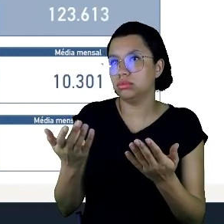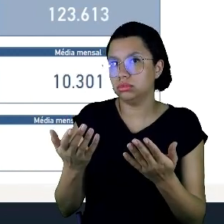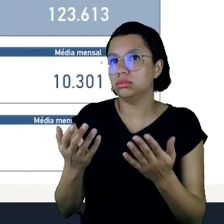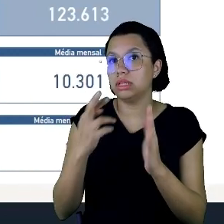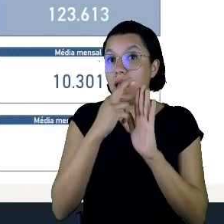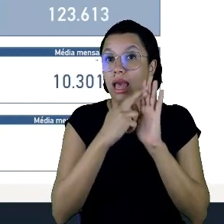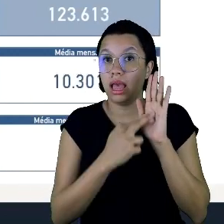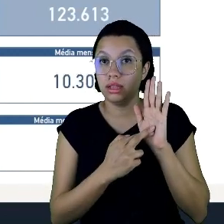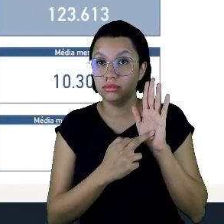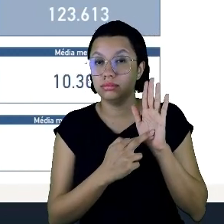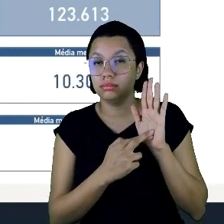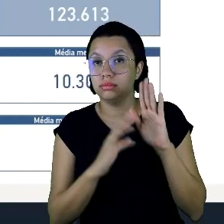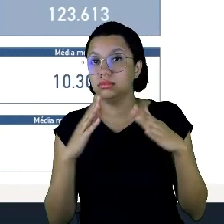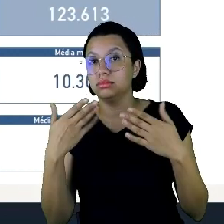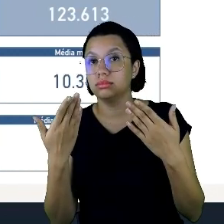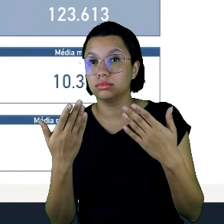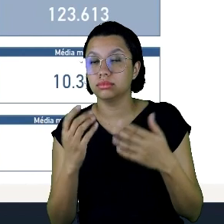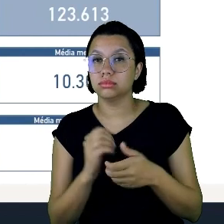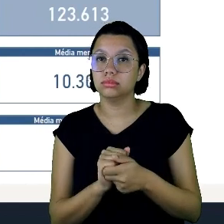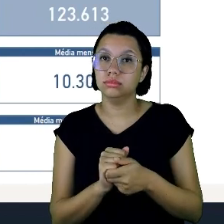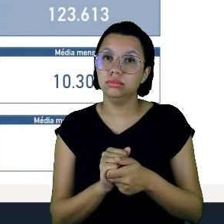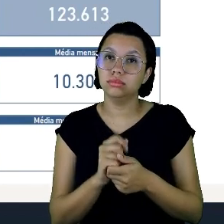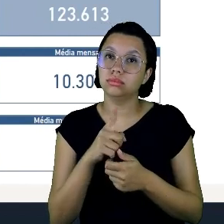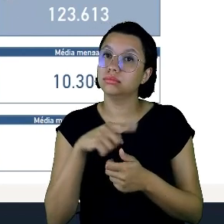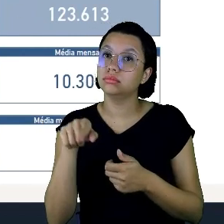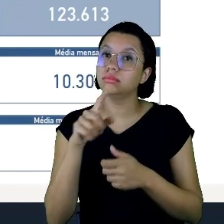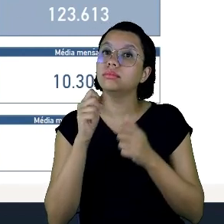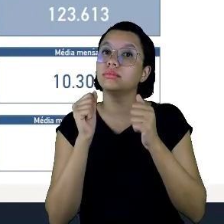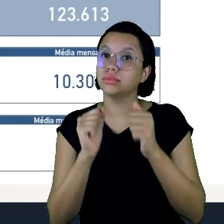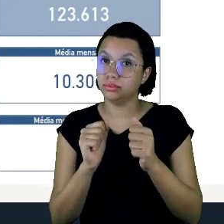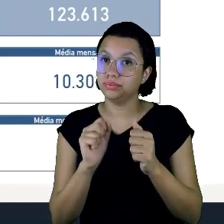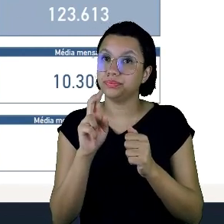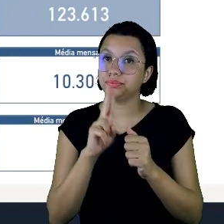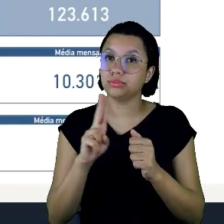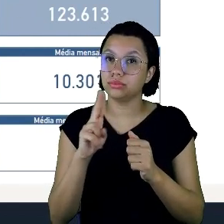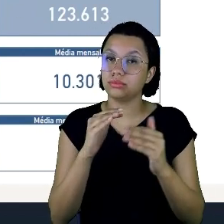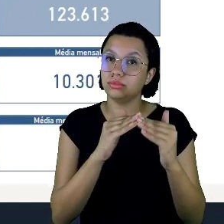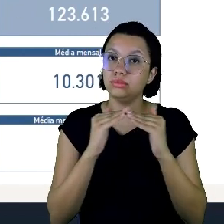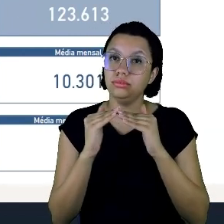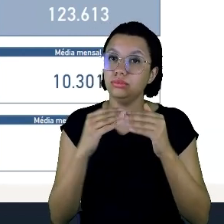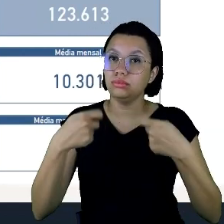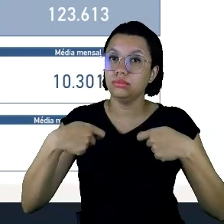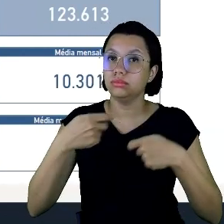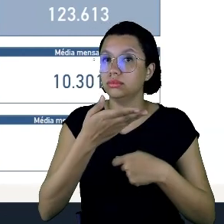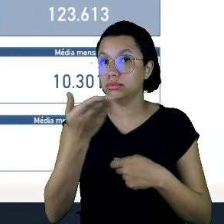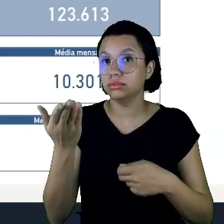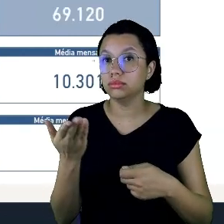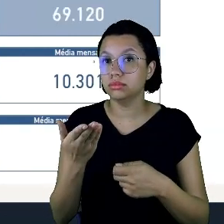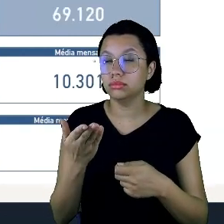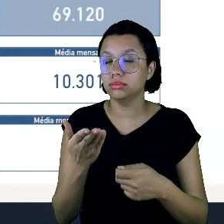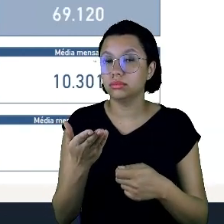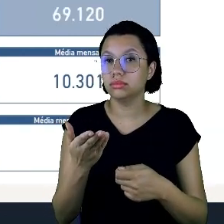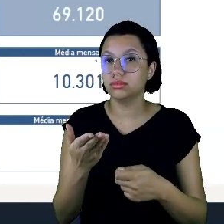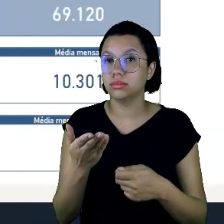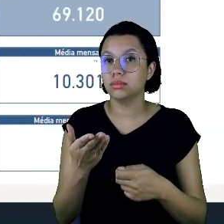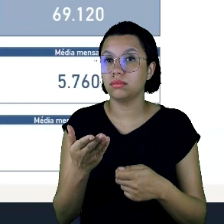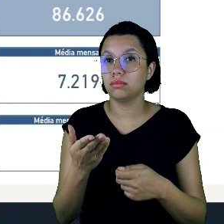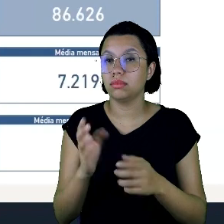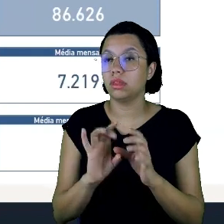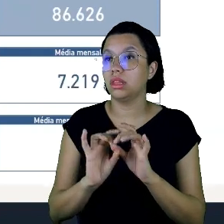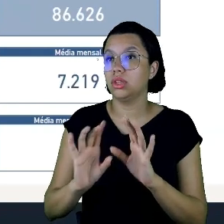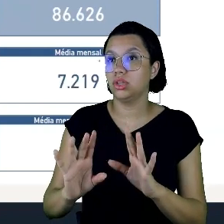todas esses relatórios. Então, vocês podem utilizar conforme